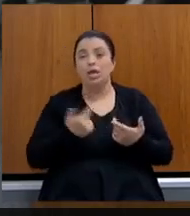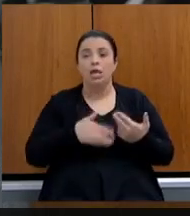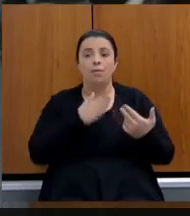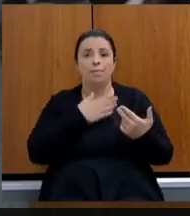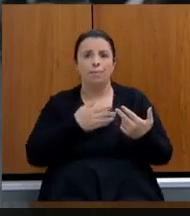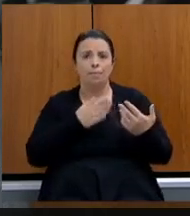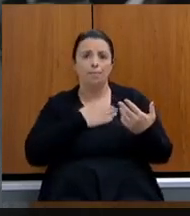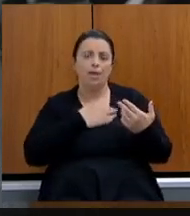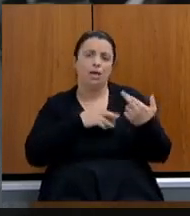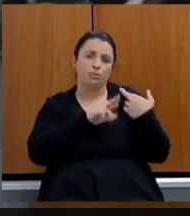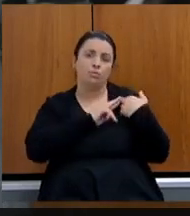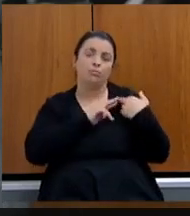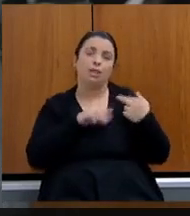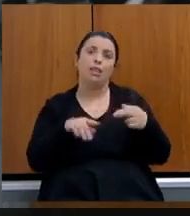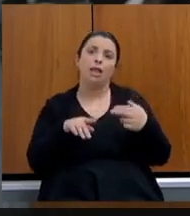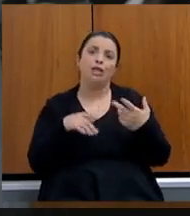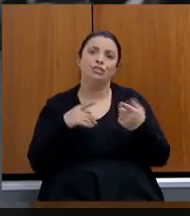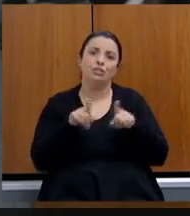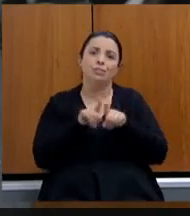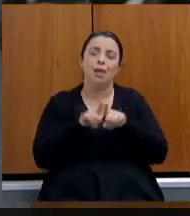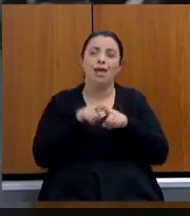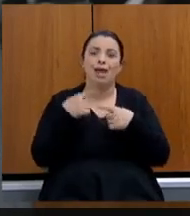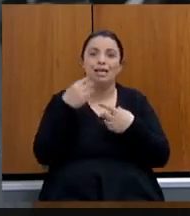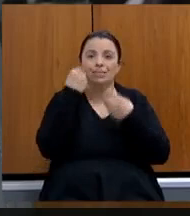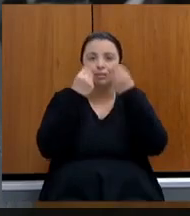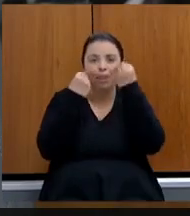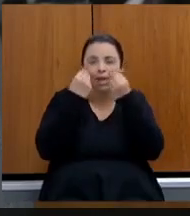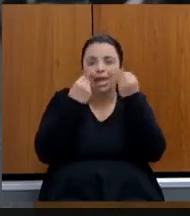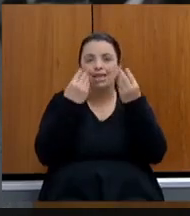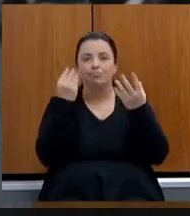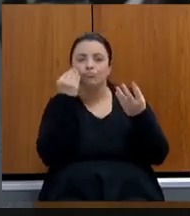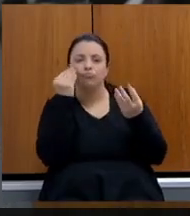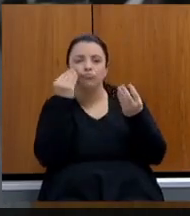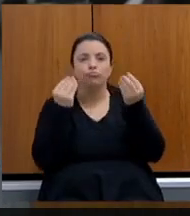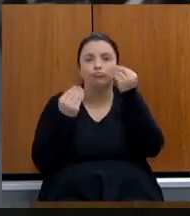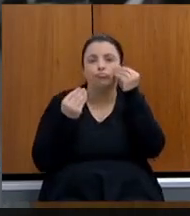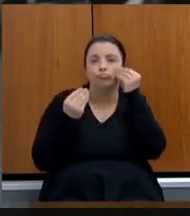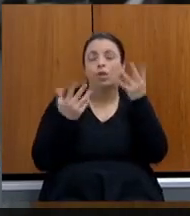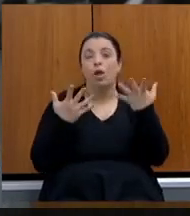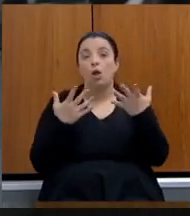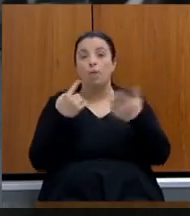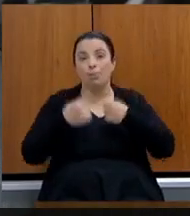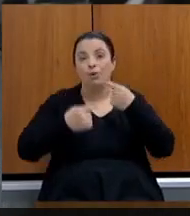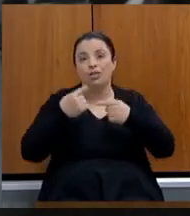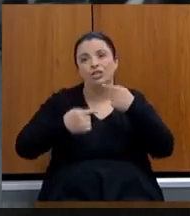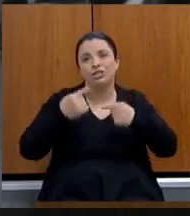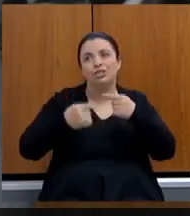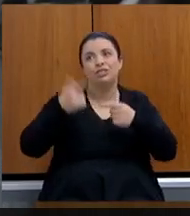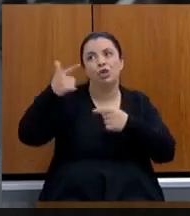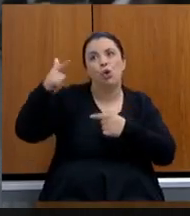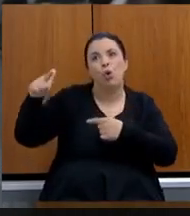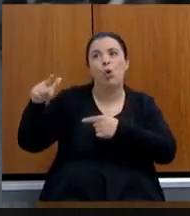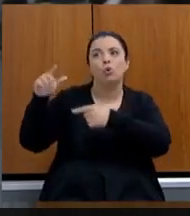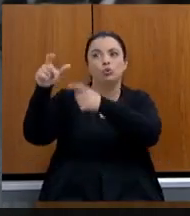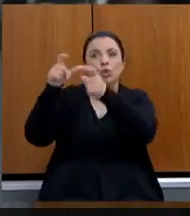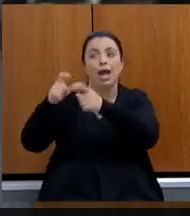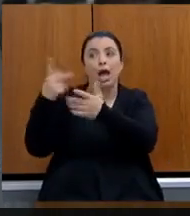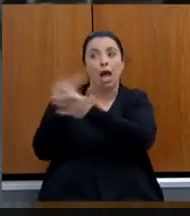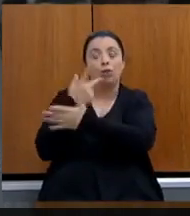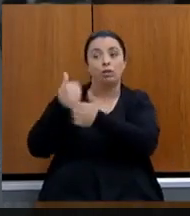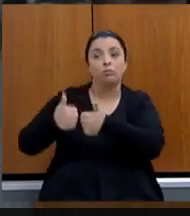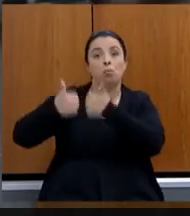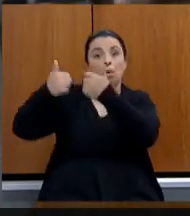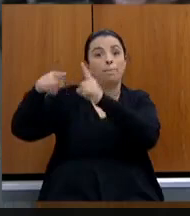e fazer experiências nem consegui testar políticas que já deram certo em outros locais né então